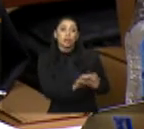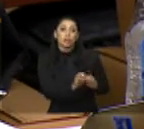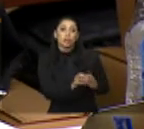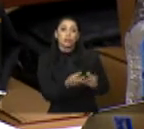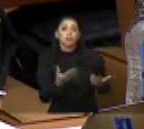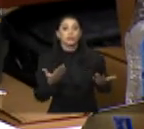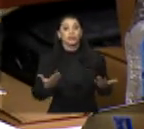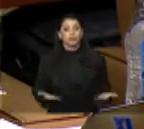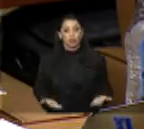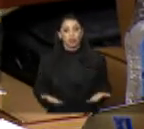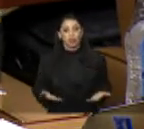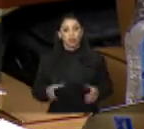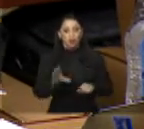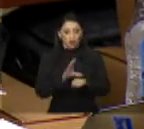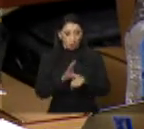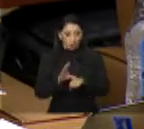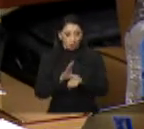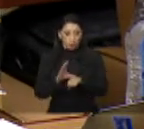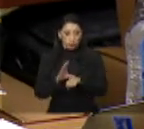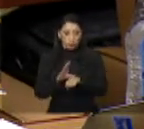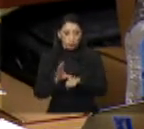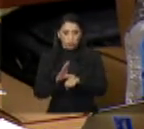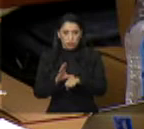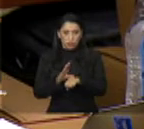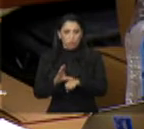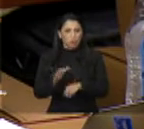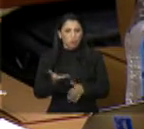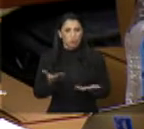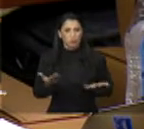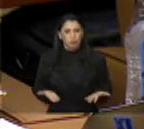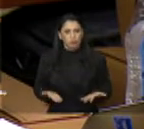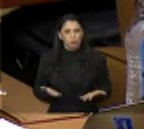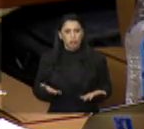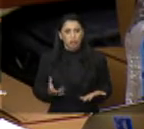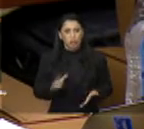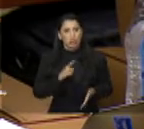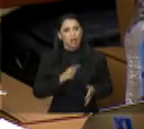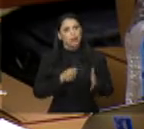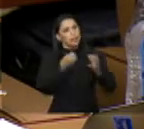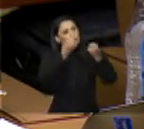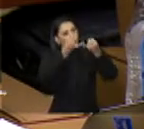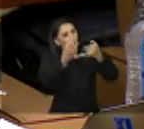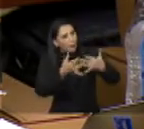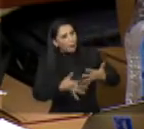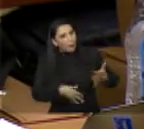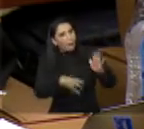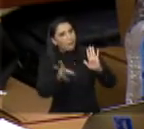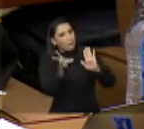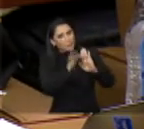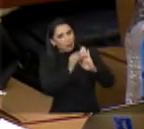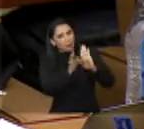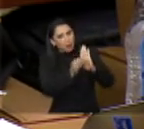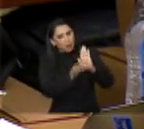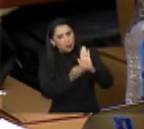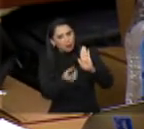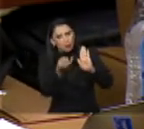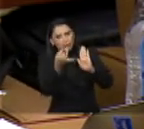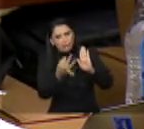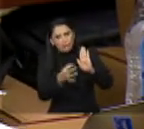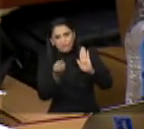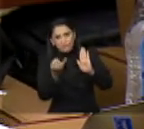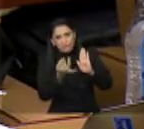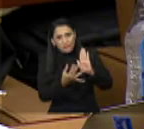portanto a constituição não poderia ter sido mais exaustiva na importância que deu